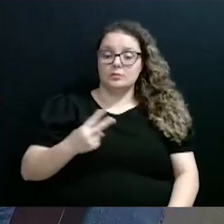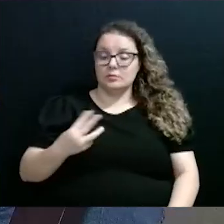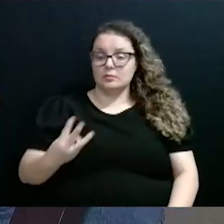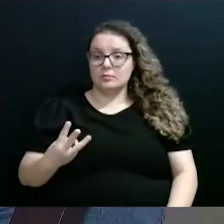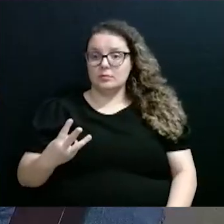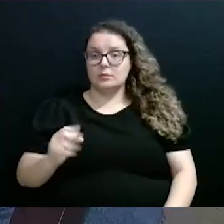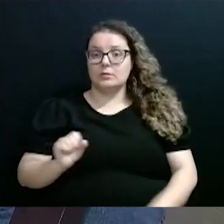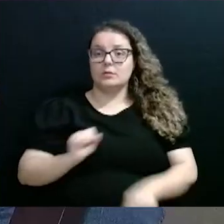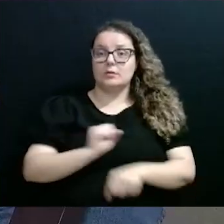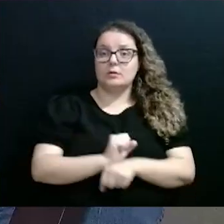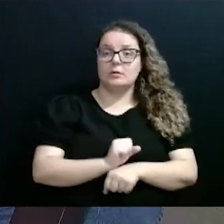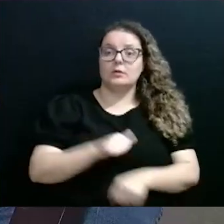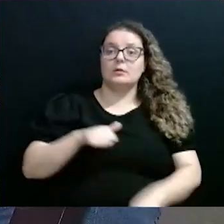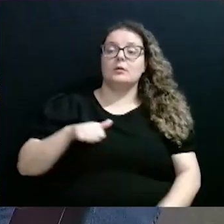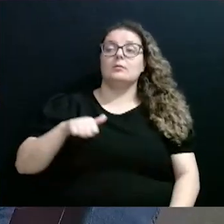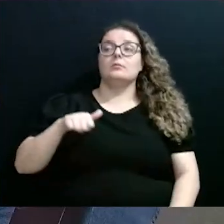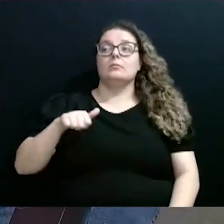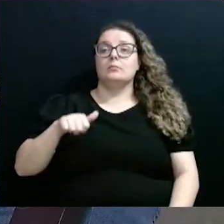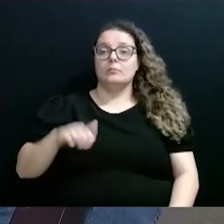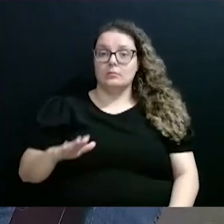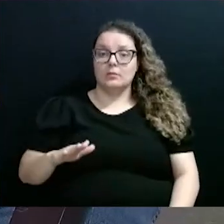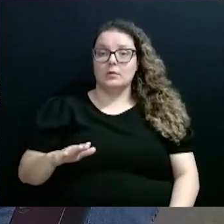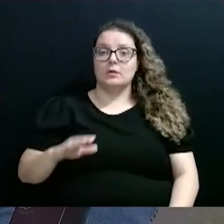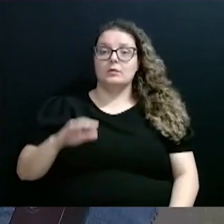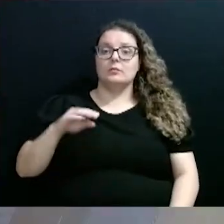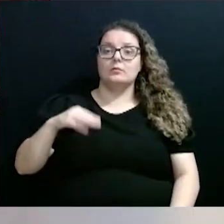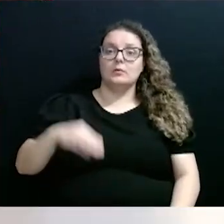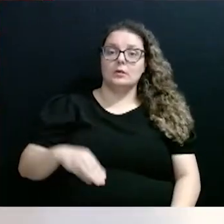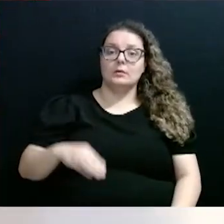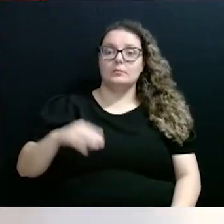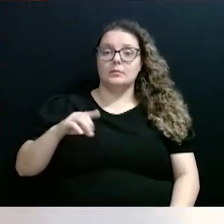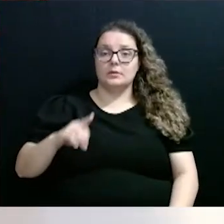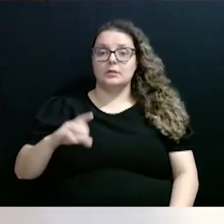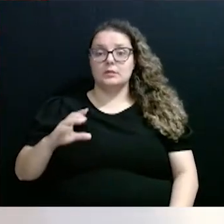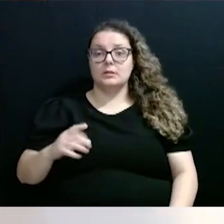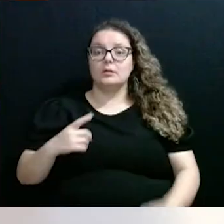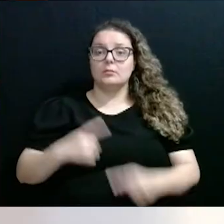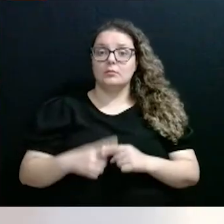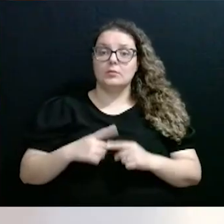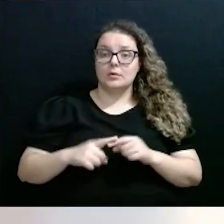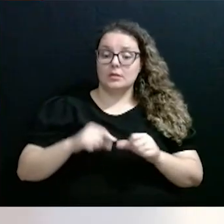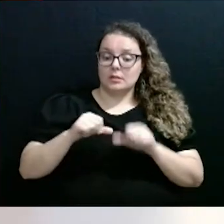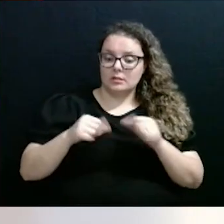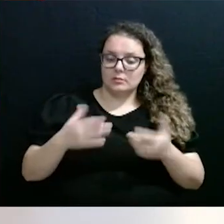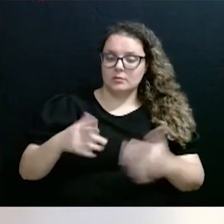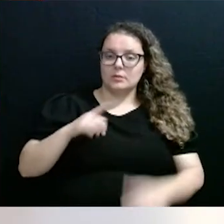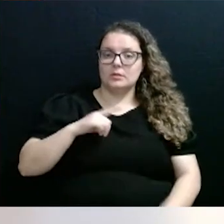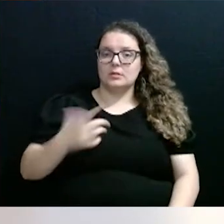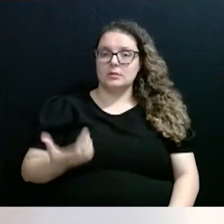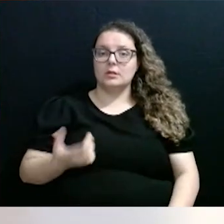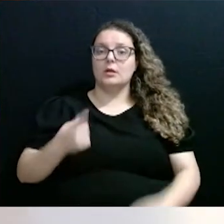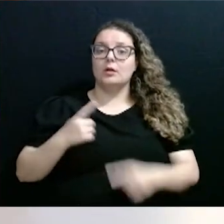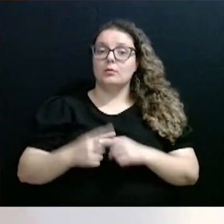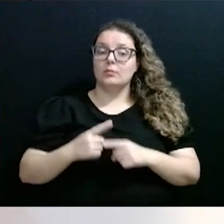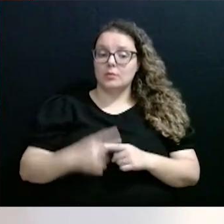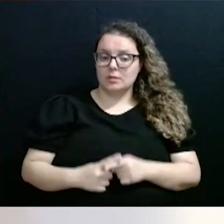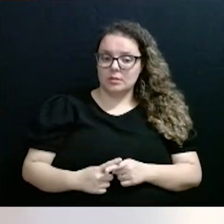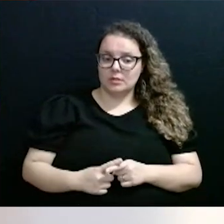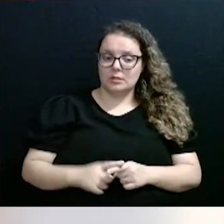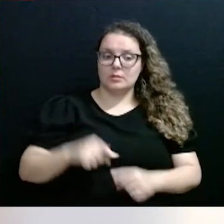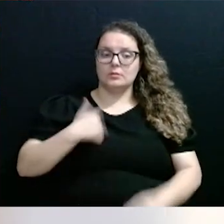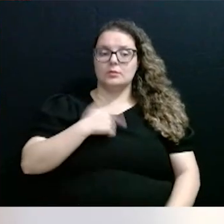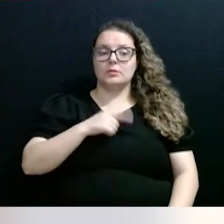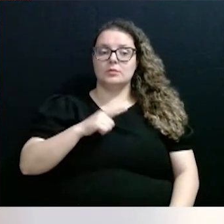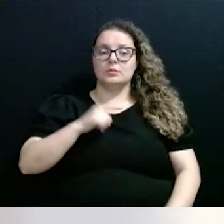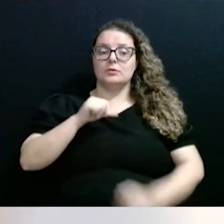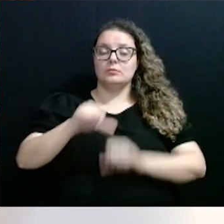2023, mais o INPC. Então, por que teve essa mudança? Tá? Porque nós tivemos também